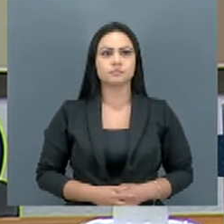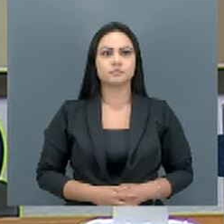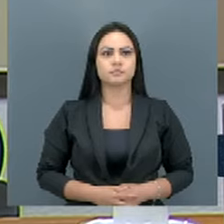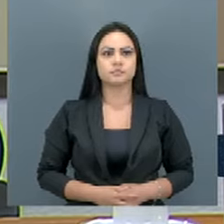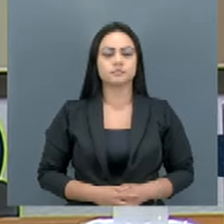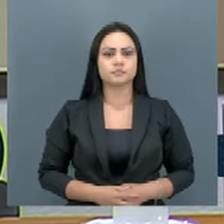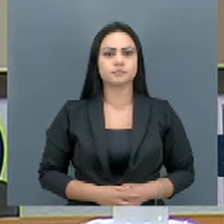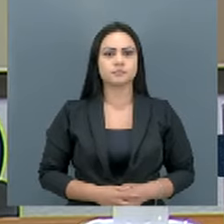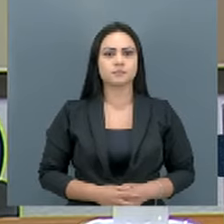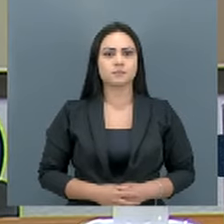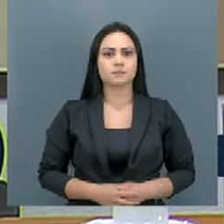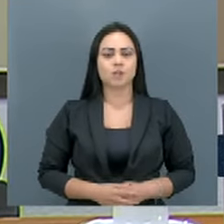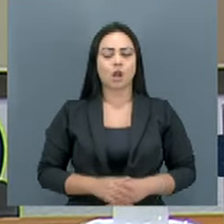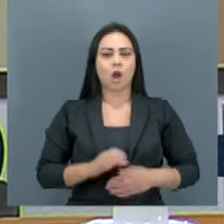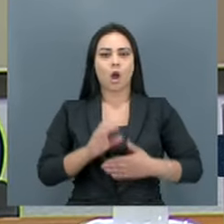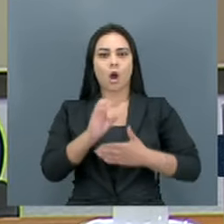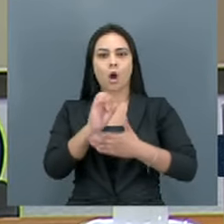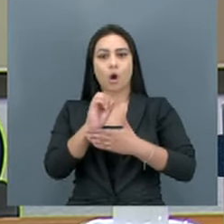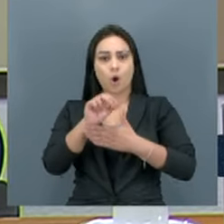as ONGs